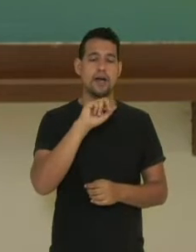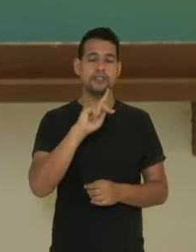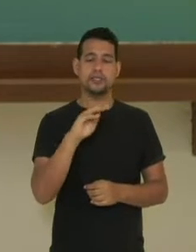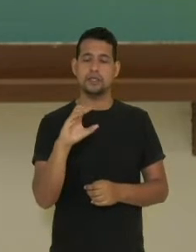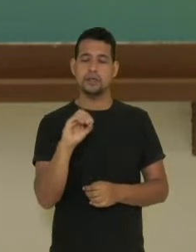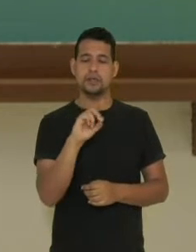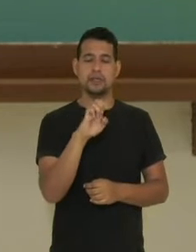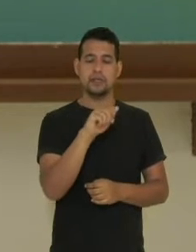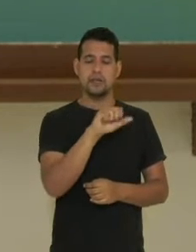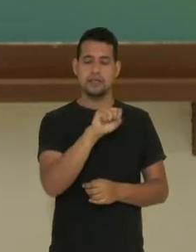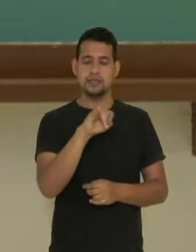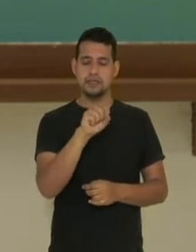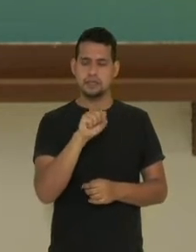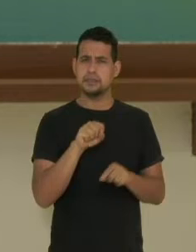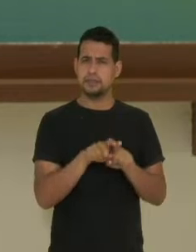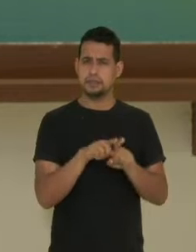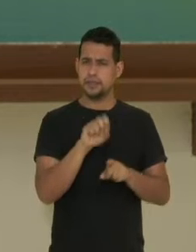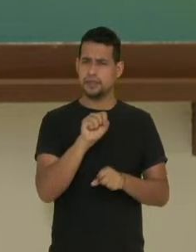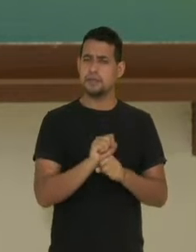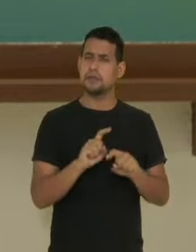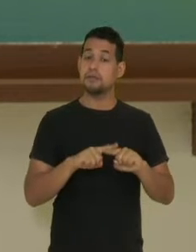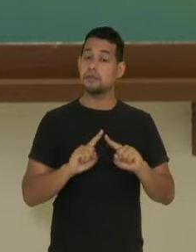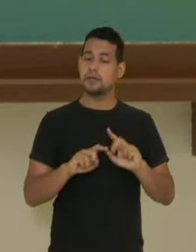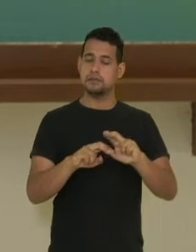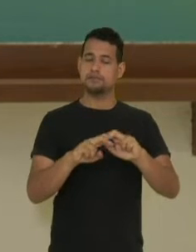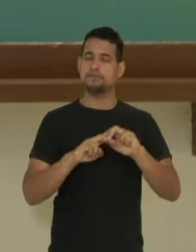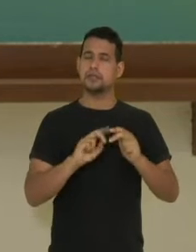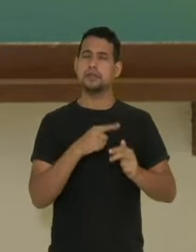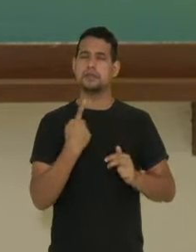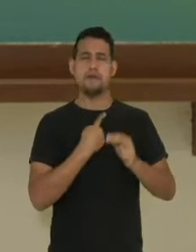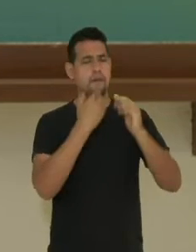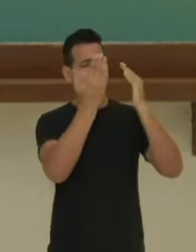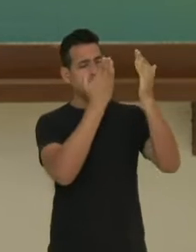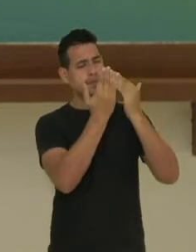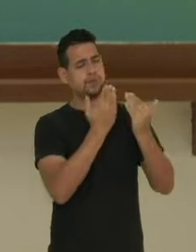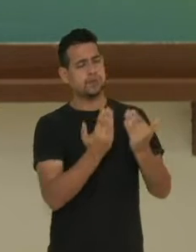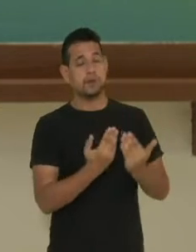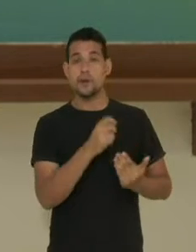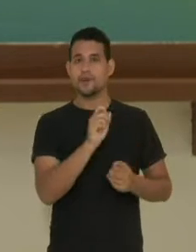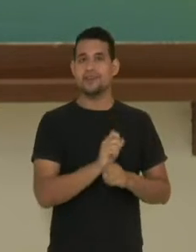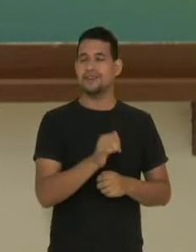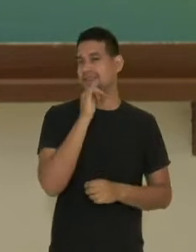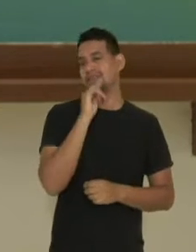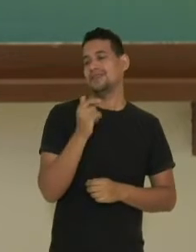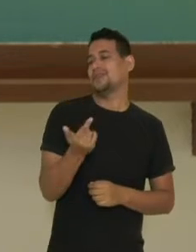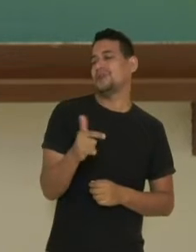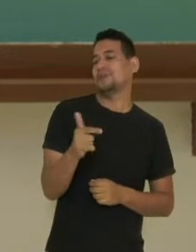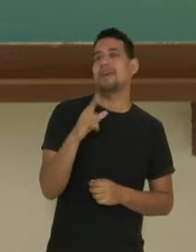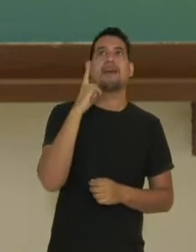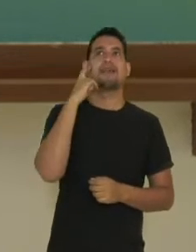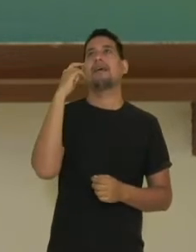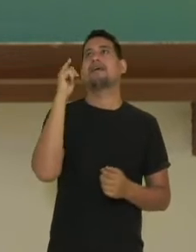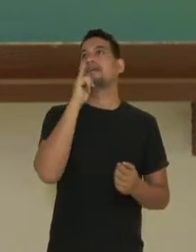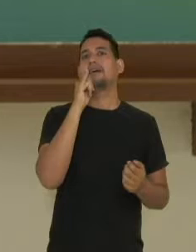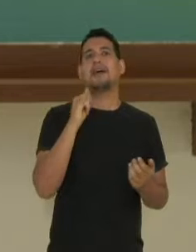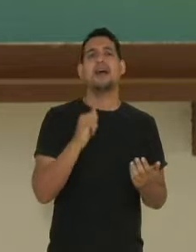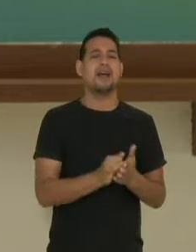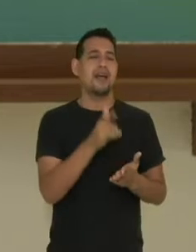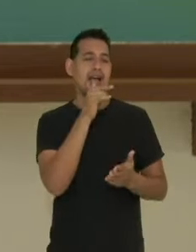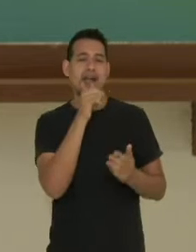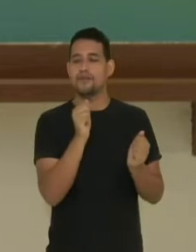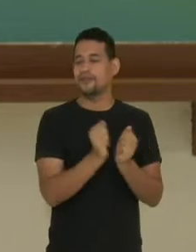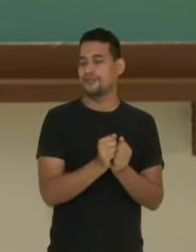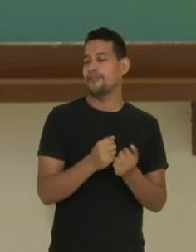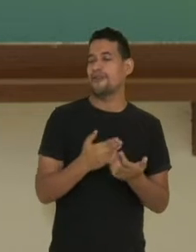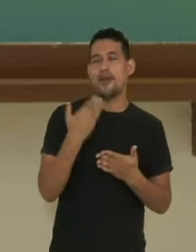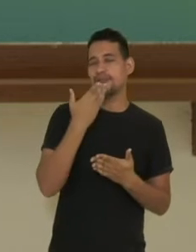fase realista do autor. Com isso, nós vamos ver que não tem mais aquela ideia de água com